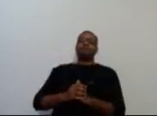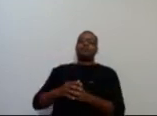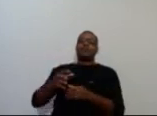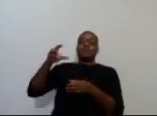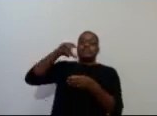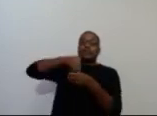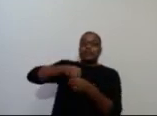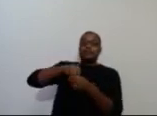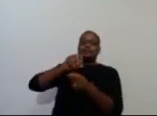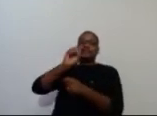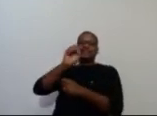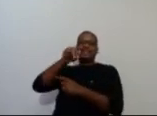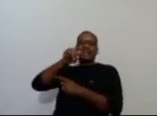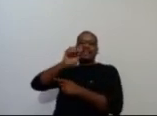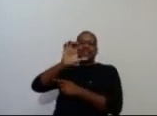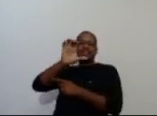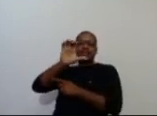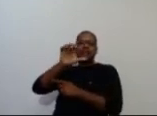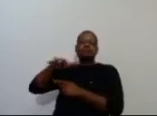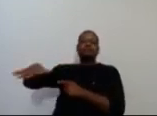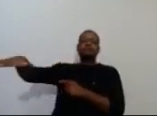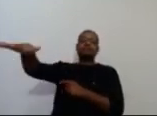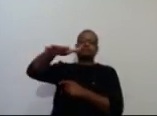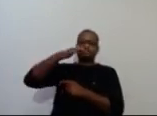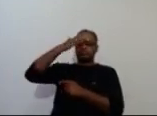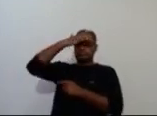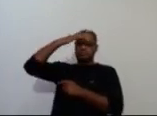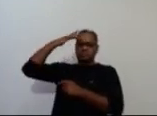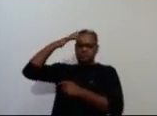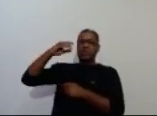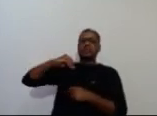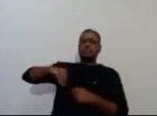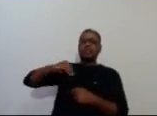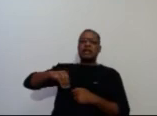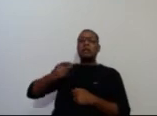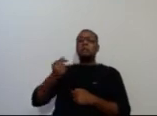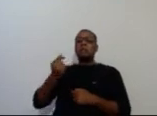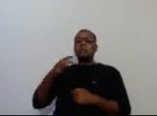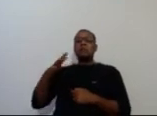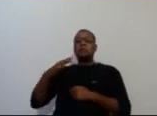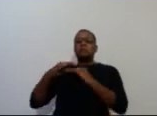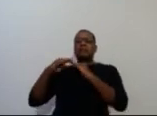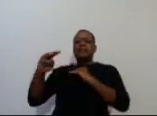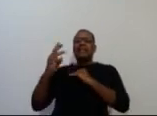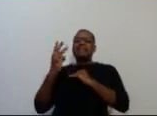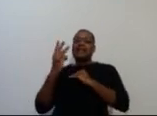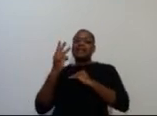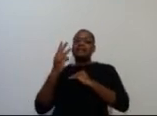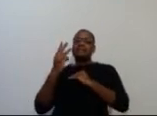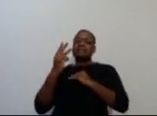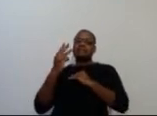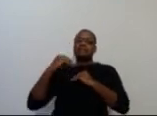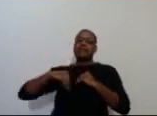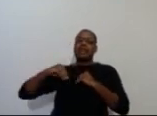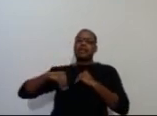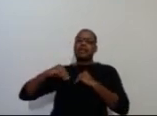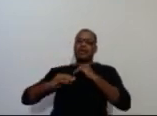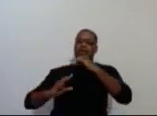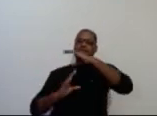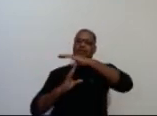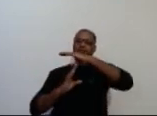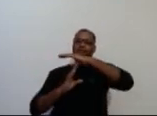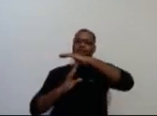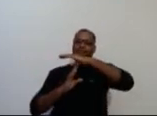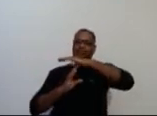a renda média do aluno que acessa o SENAC são 3 salários mínimos, que é a renda média brasileira. É uma renda média, classe média média. E a